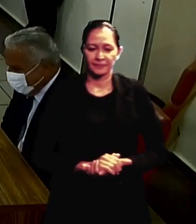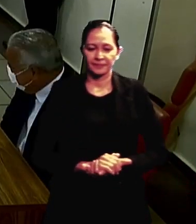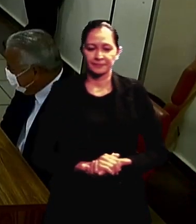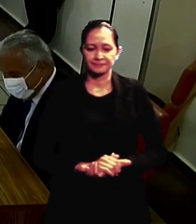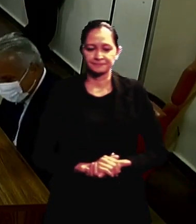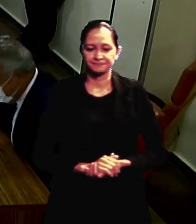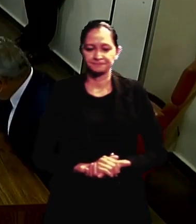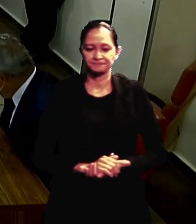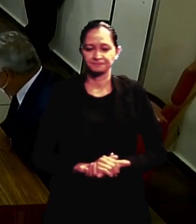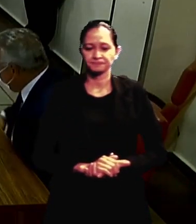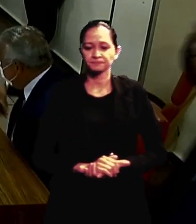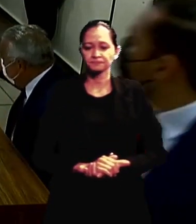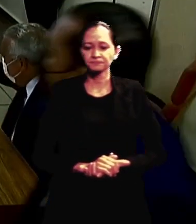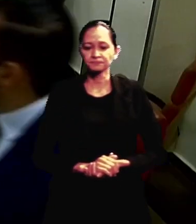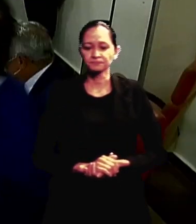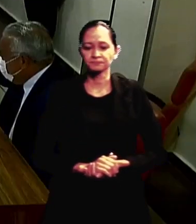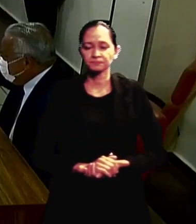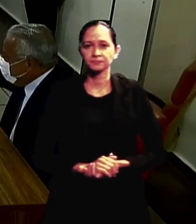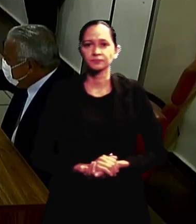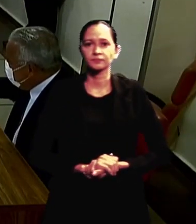Pedido de inclusão em versão de pauta